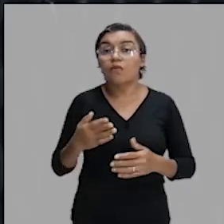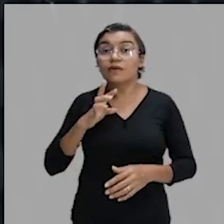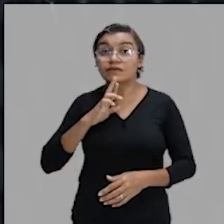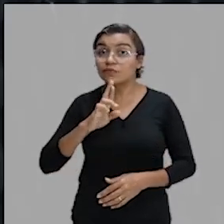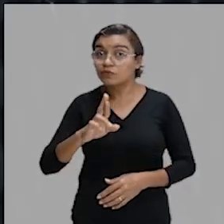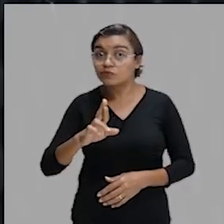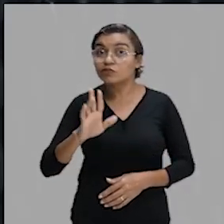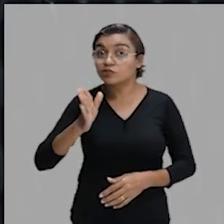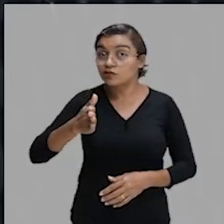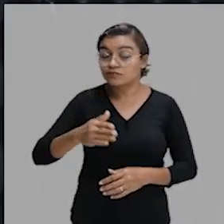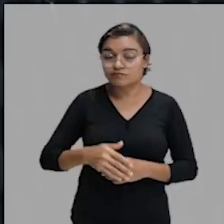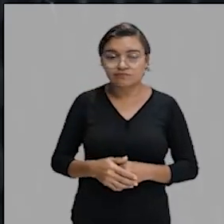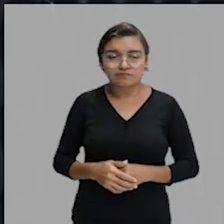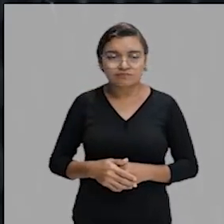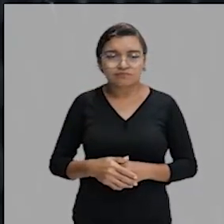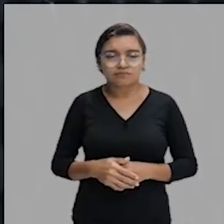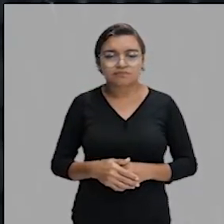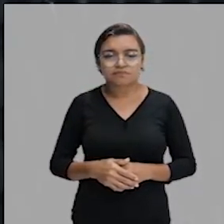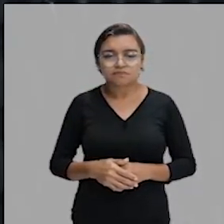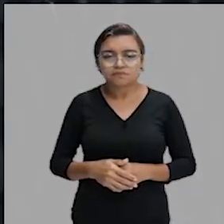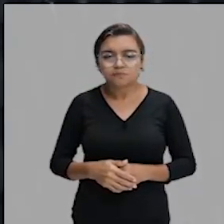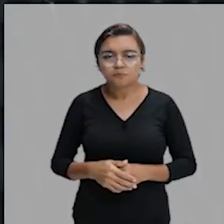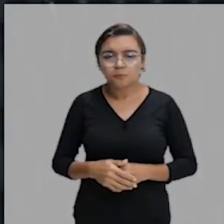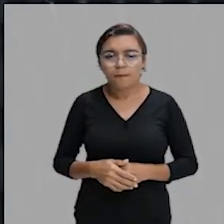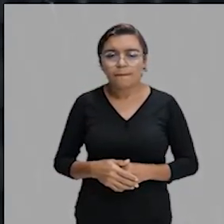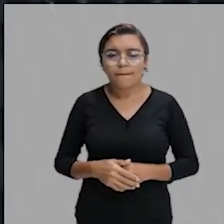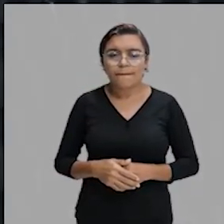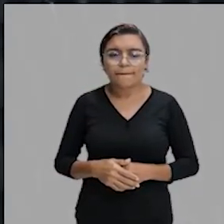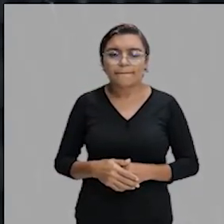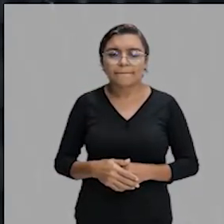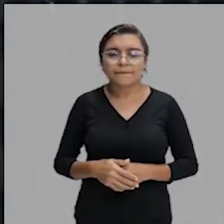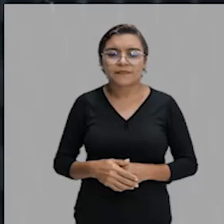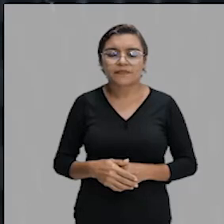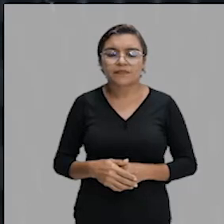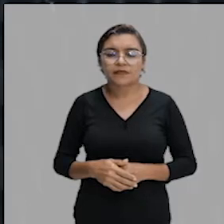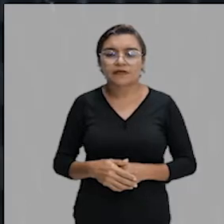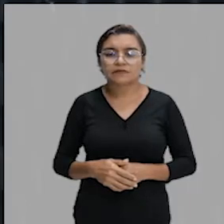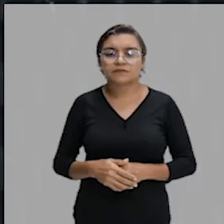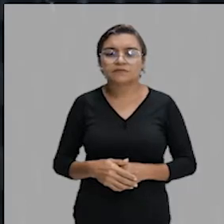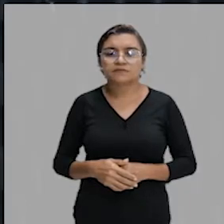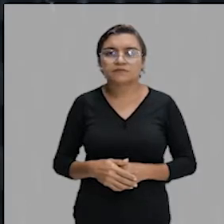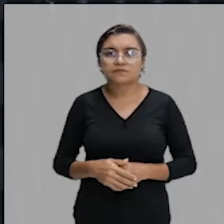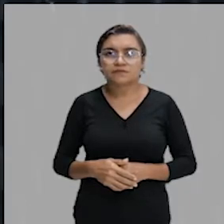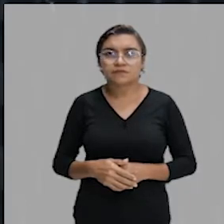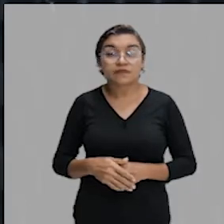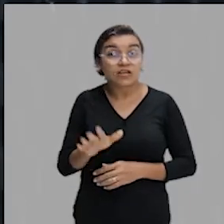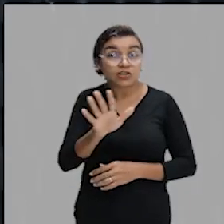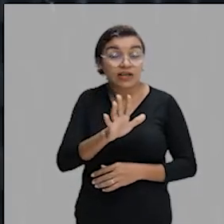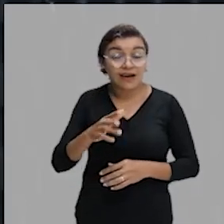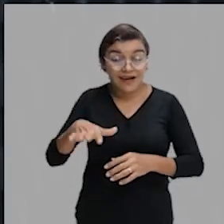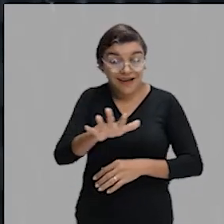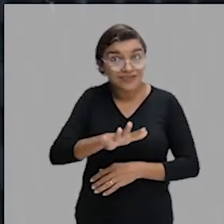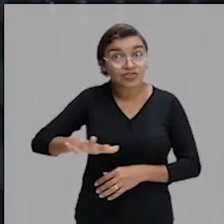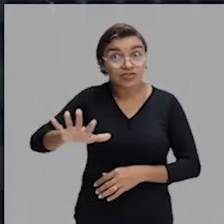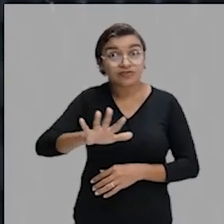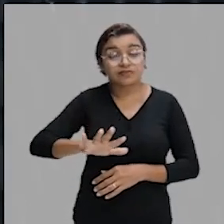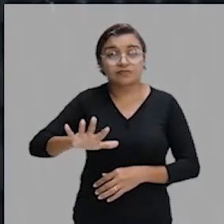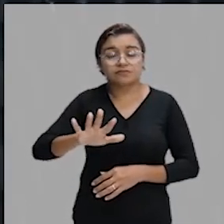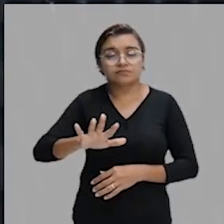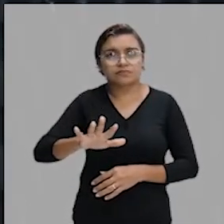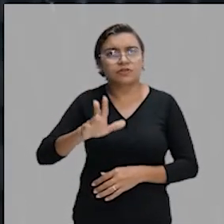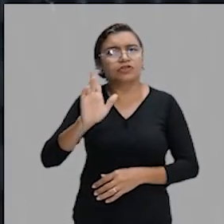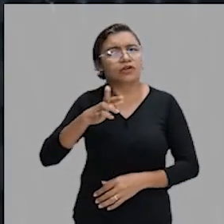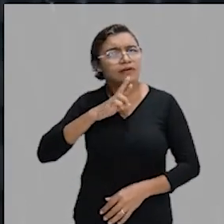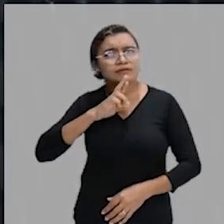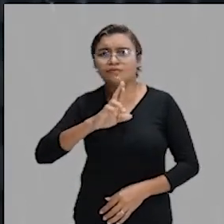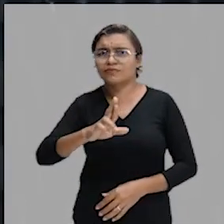resposta. Em que parte de indícios empíricos e se conclui, claro, com teorias ou enunciados gerais. Olha aí, ó. Aqui ele